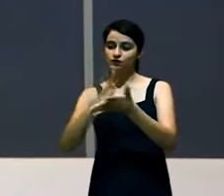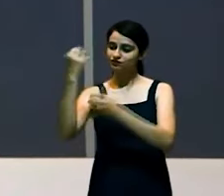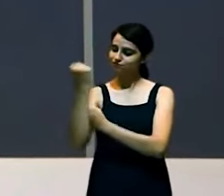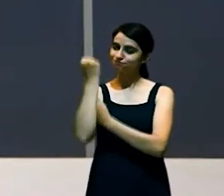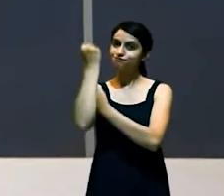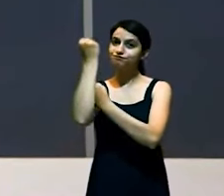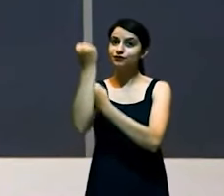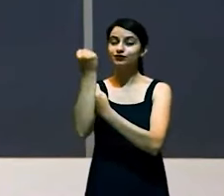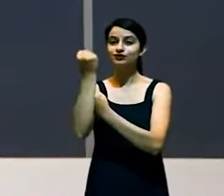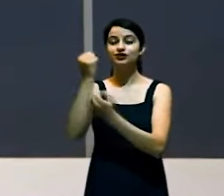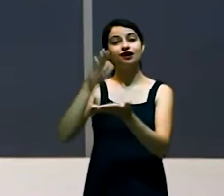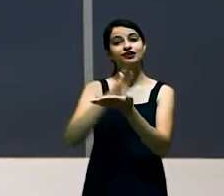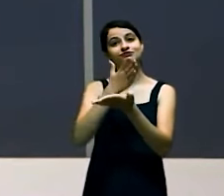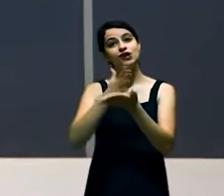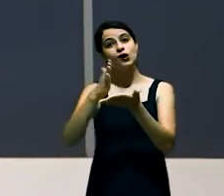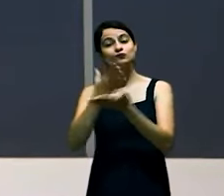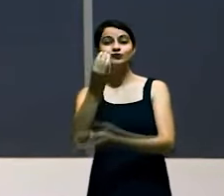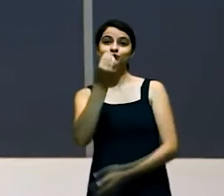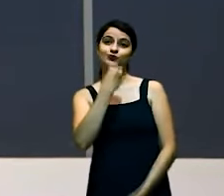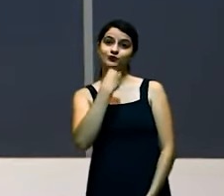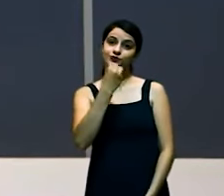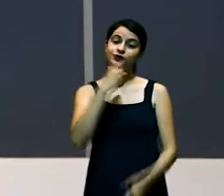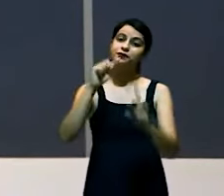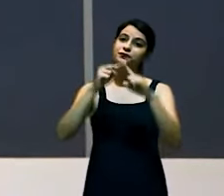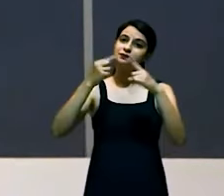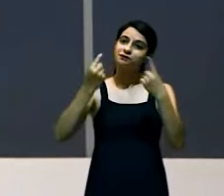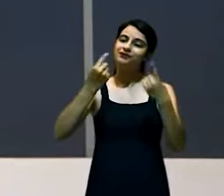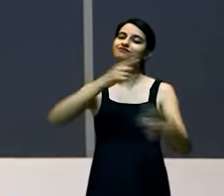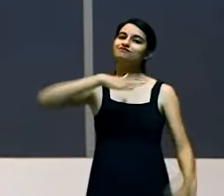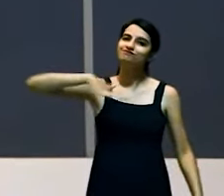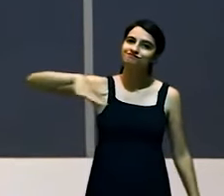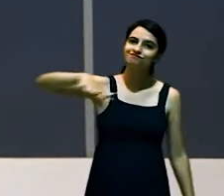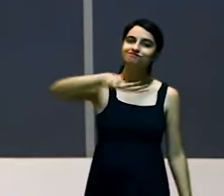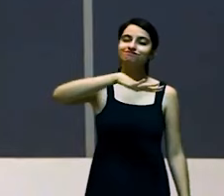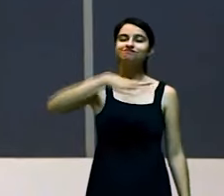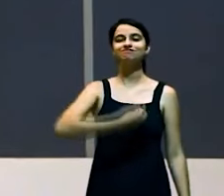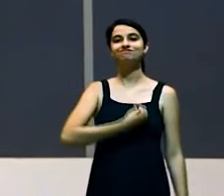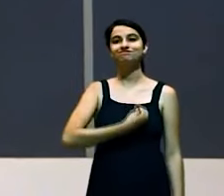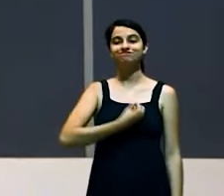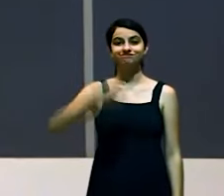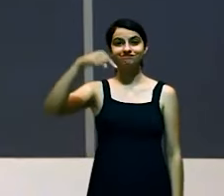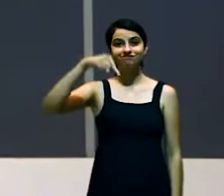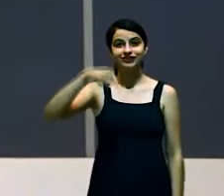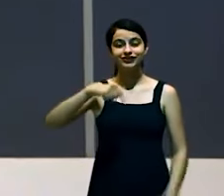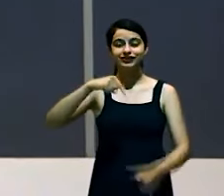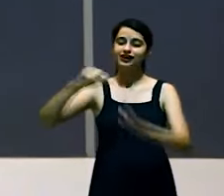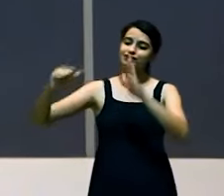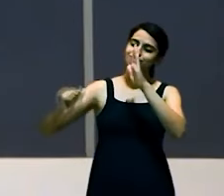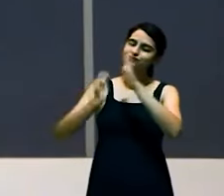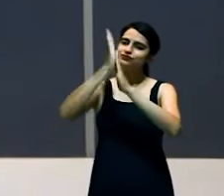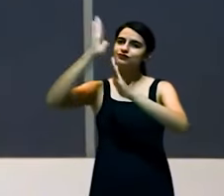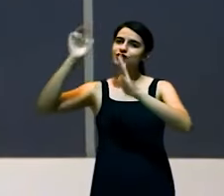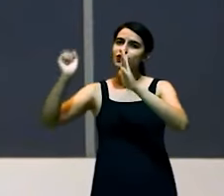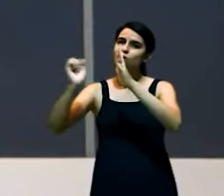Mas estamos na casa do nosso Deus. E eu louvo a Deus pela tua vida. Eu louvo